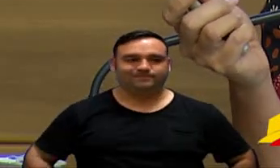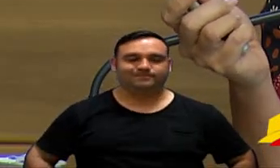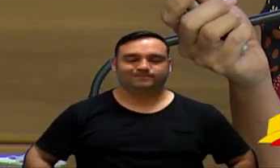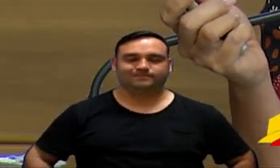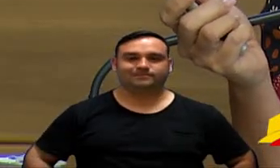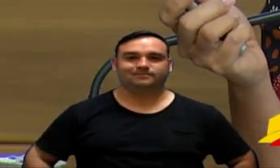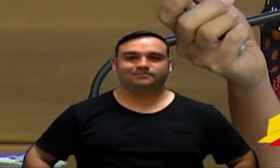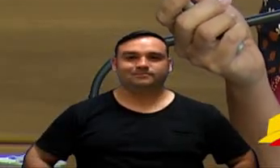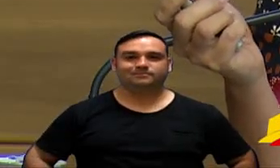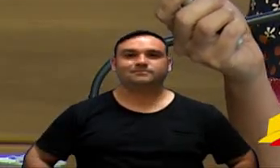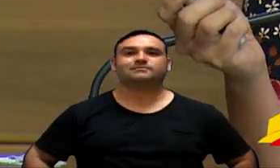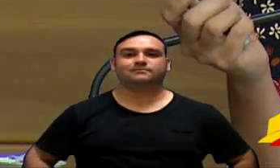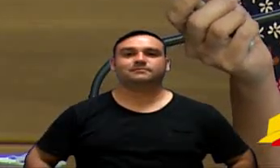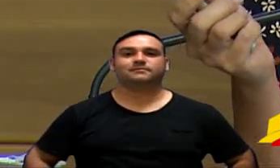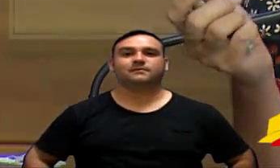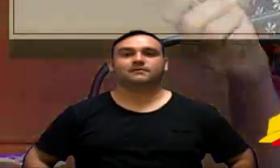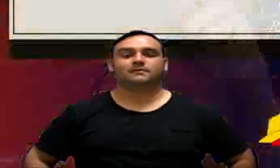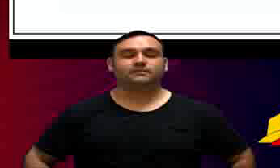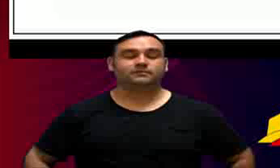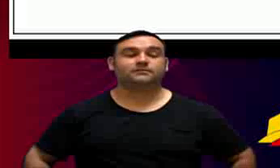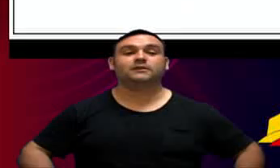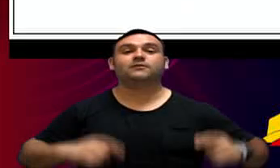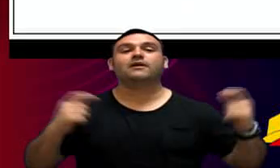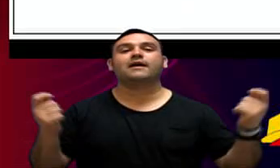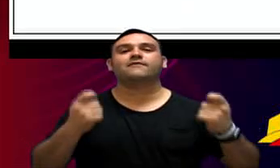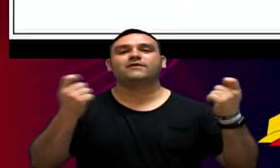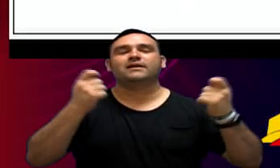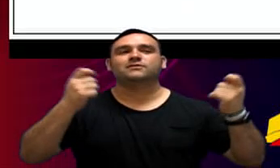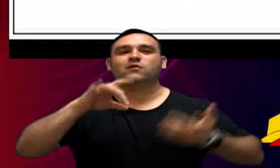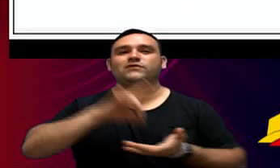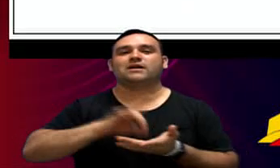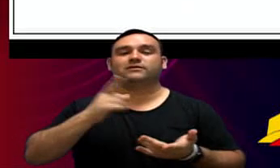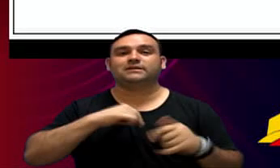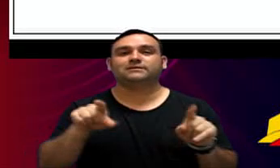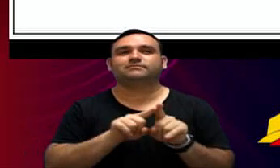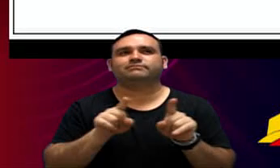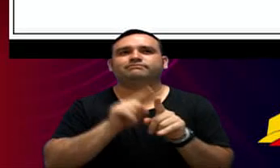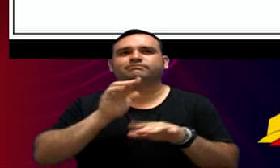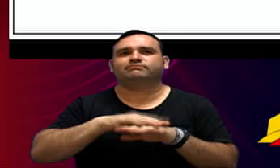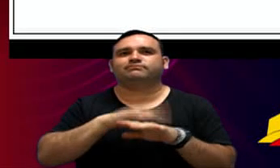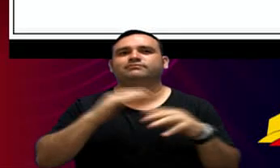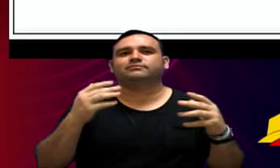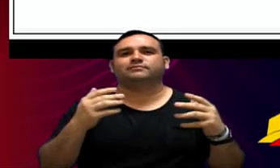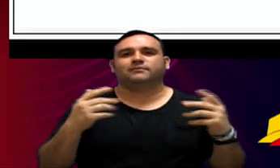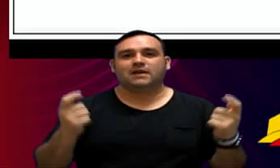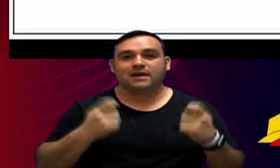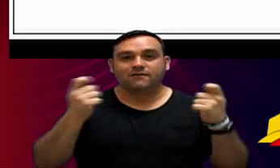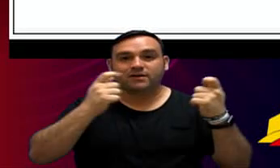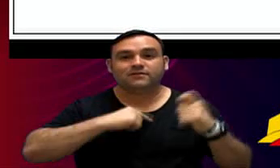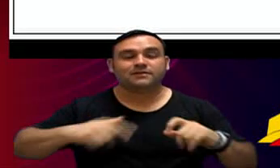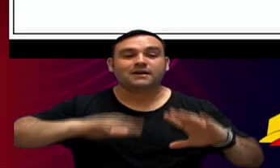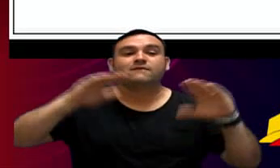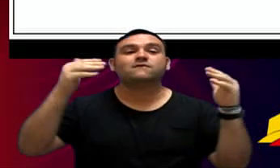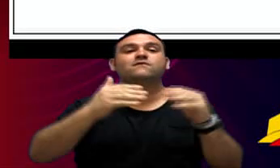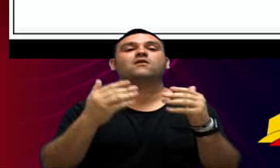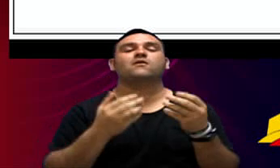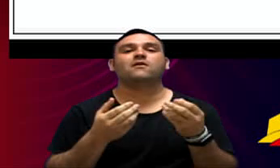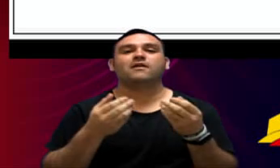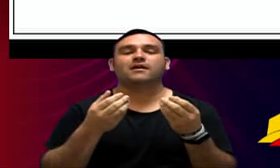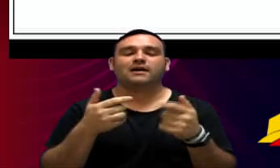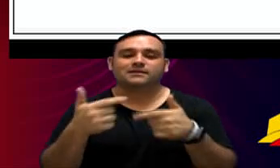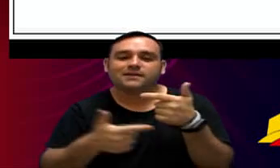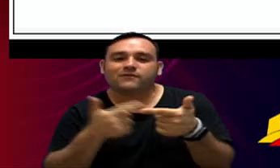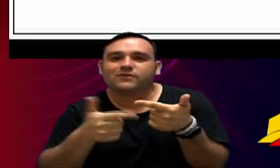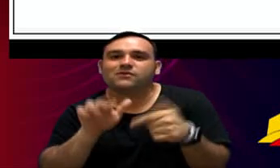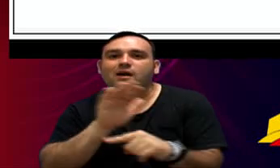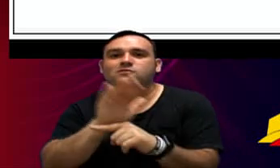Mais um. Perfeito. Eventos oficiais. Nós temos feito esses eventos com foco na entrega de